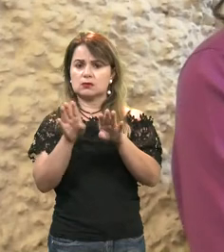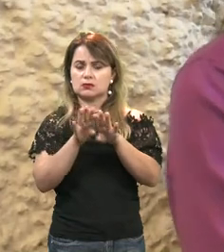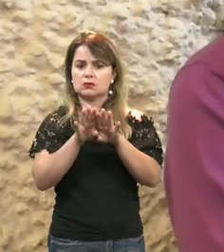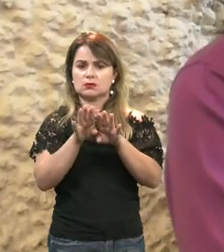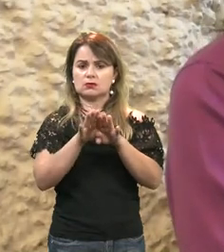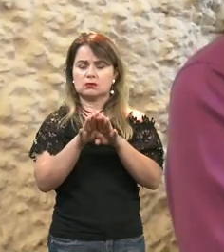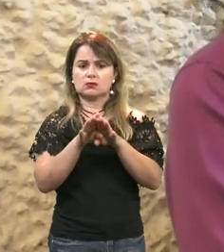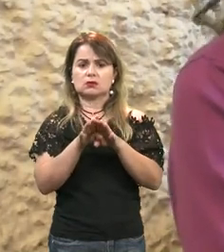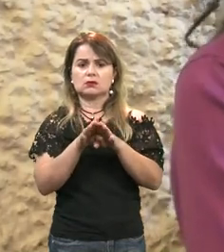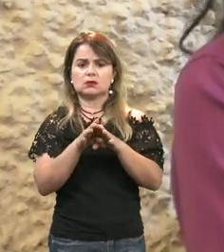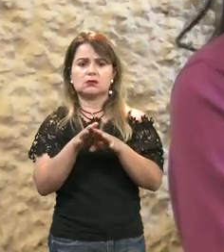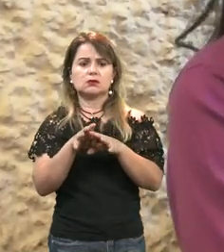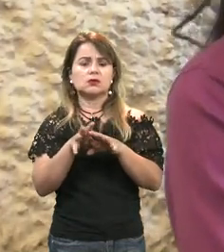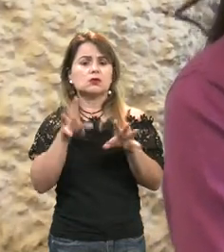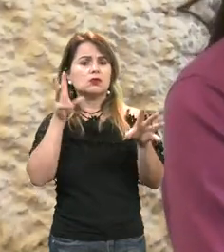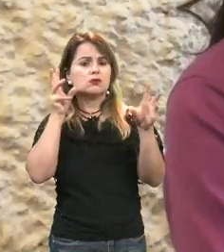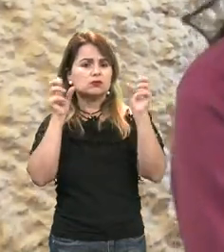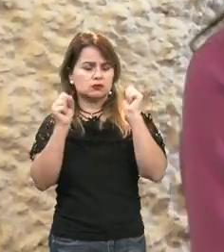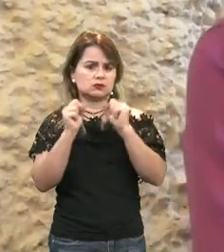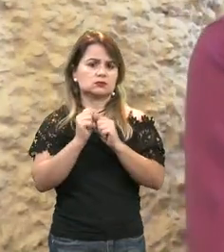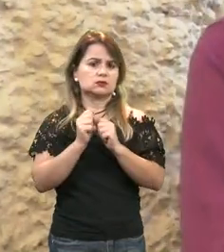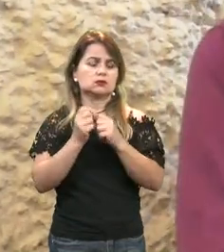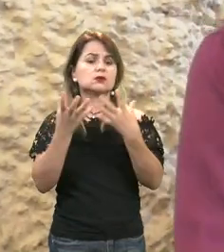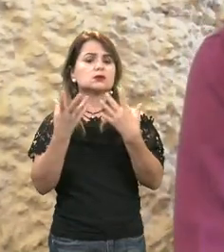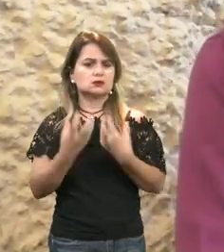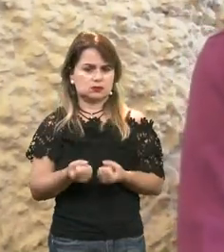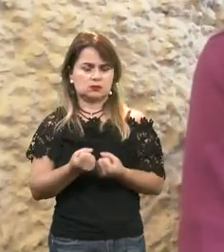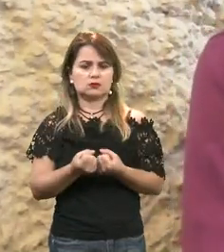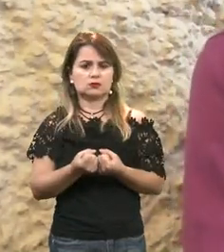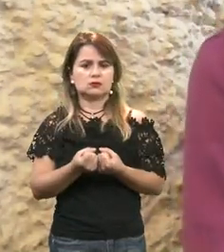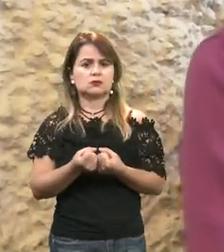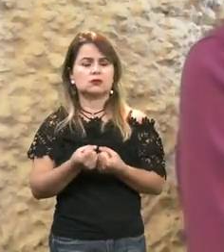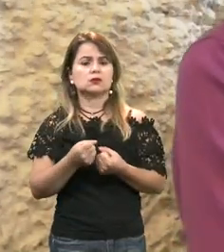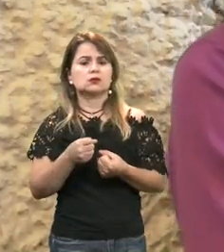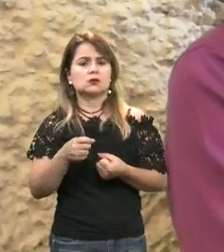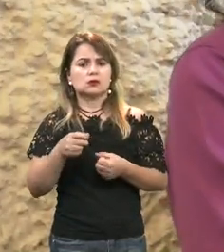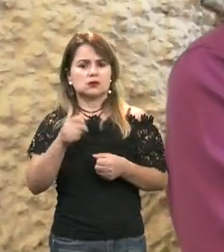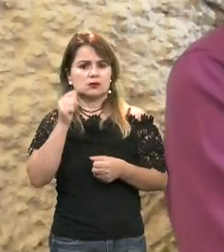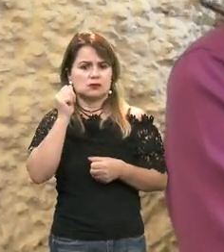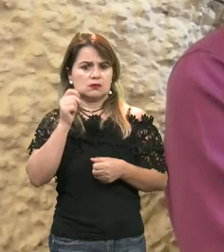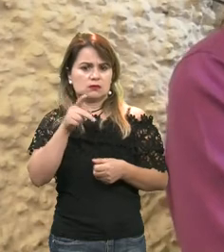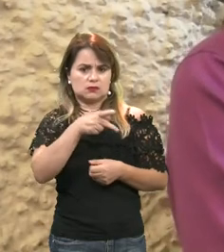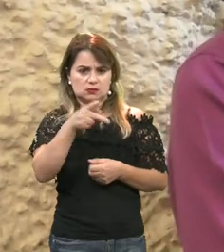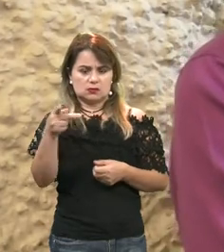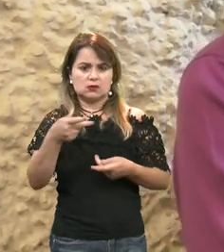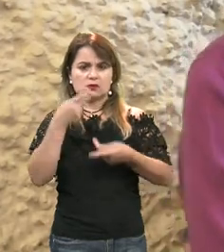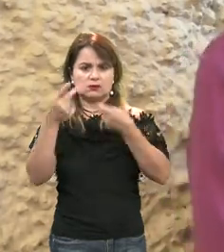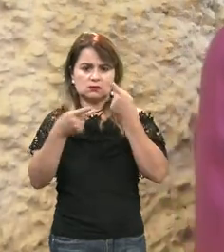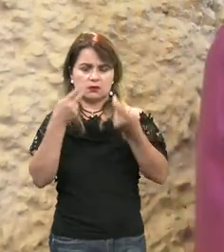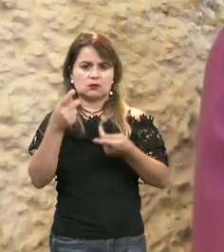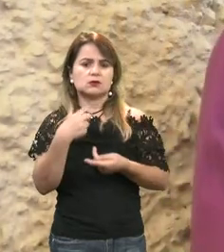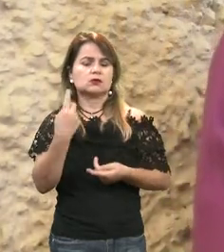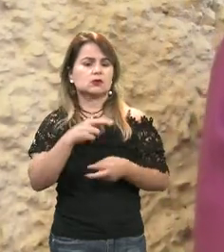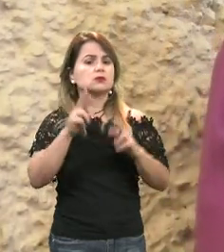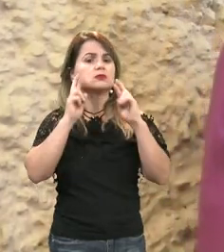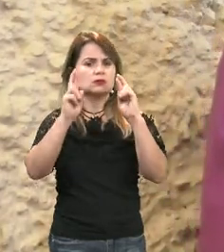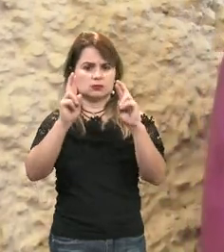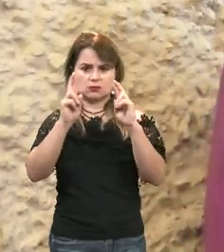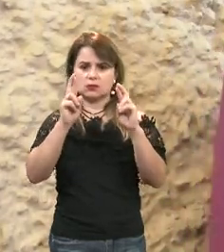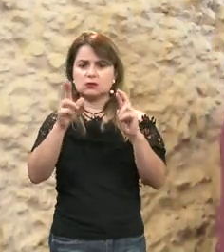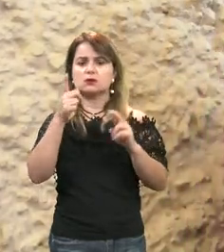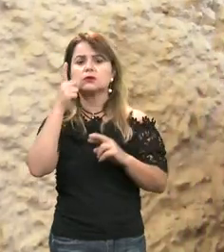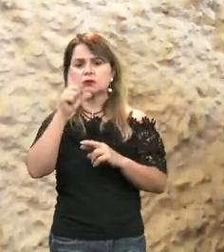esse apelo pelas suas falas, pelas falas de vocês, e que a gente realmente consiga dar um